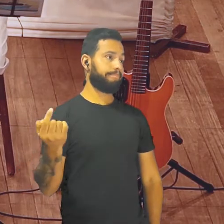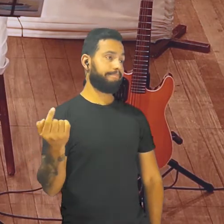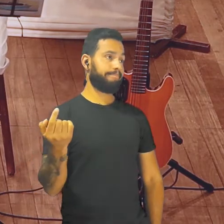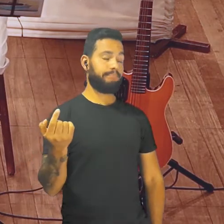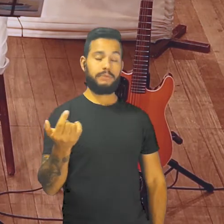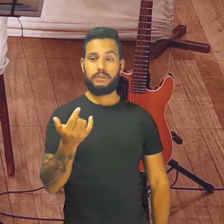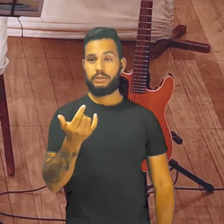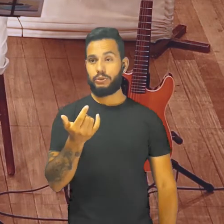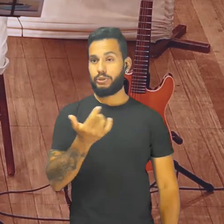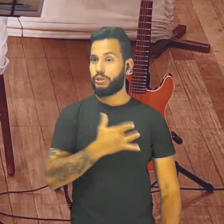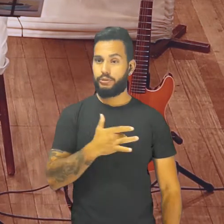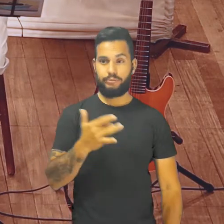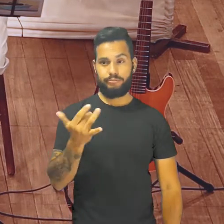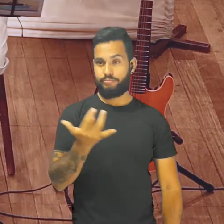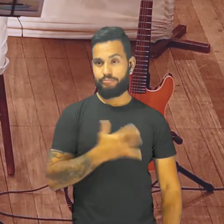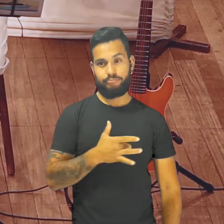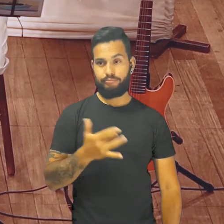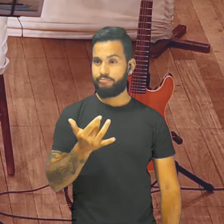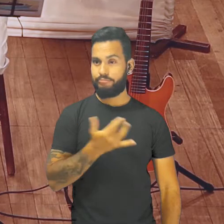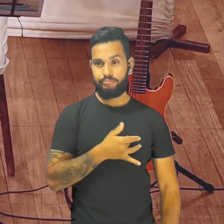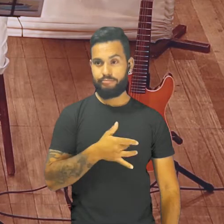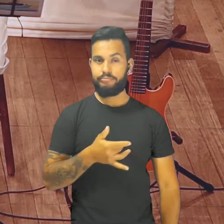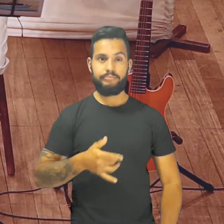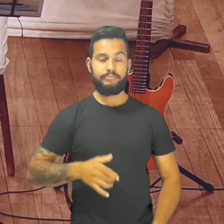pena de ver.